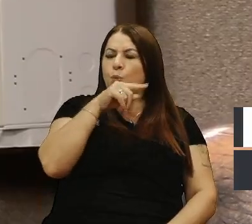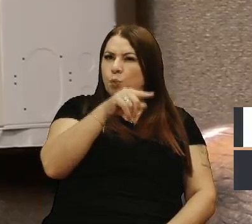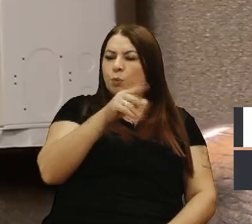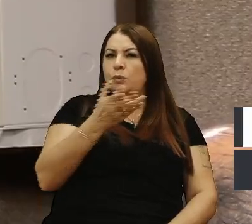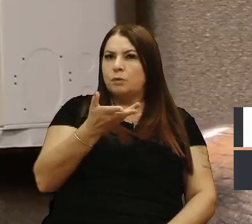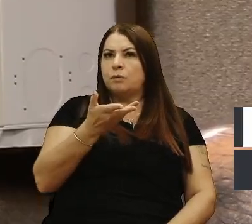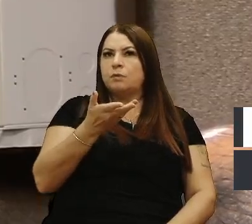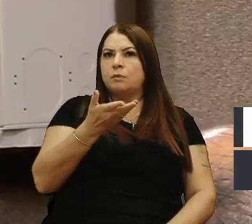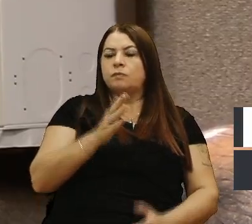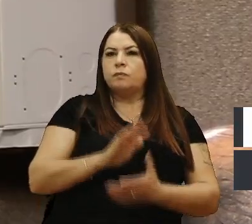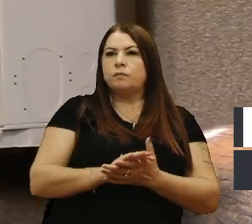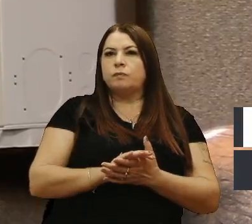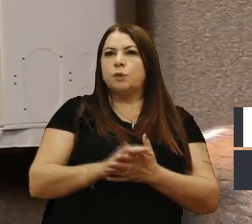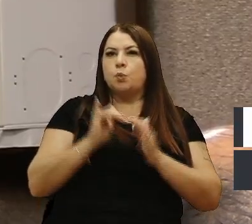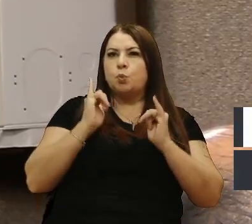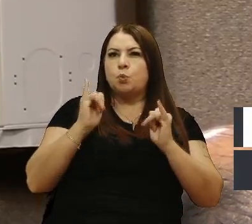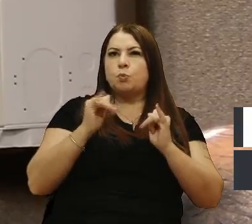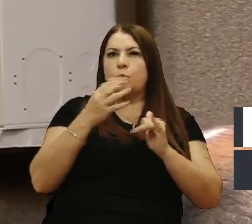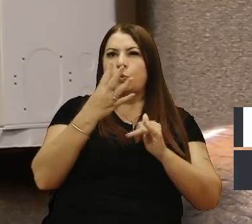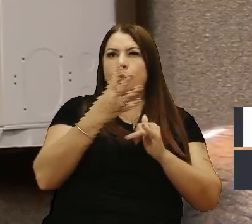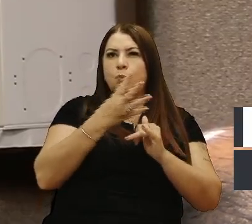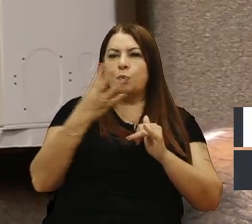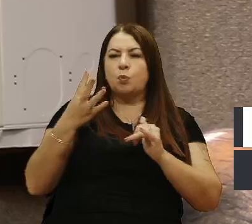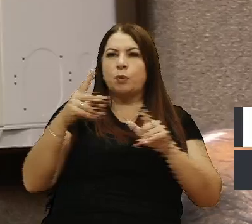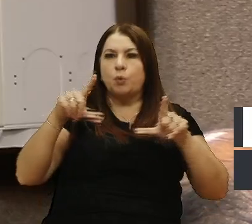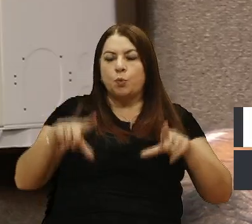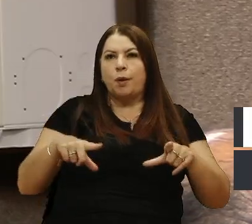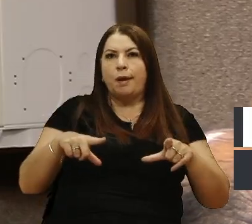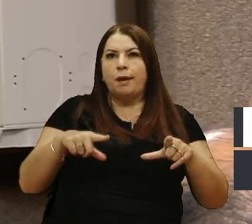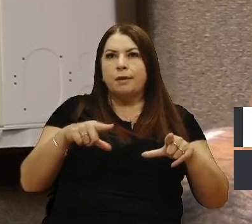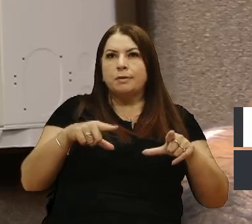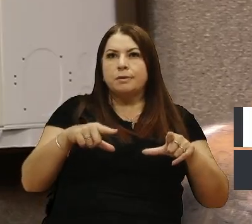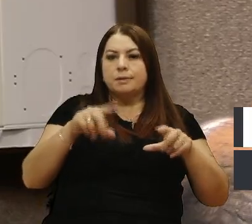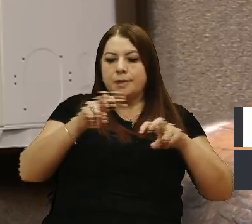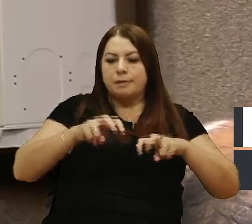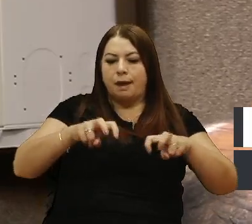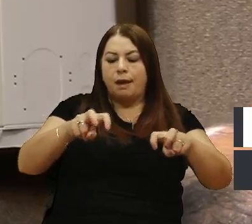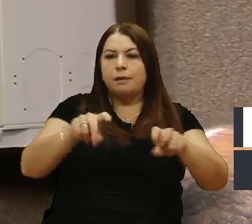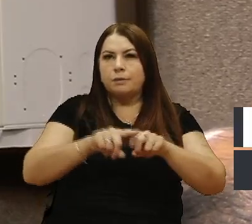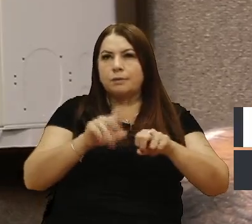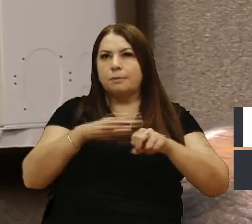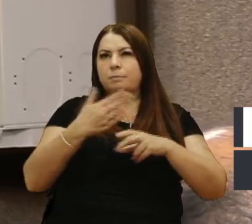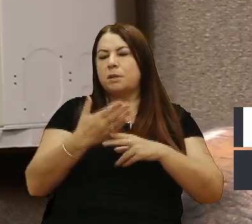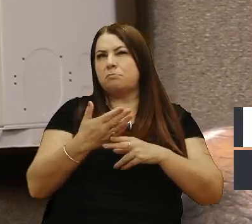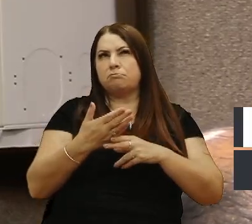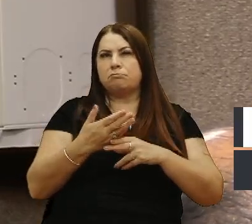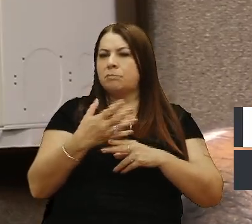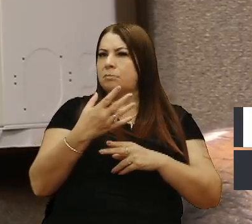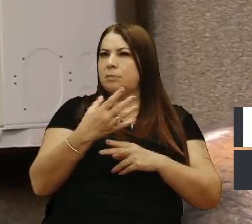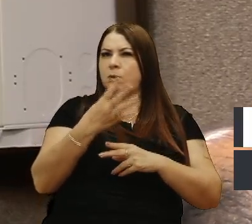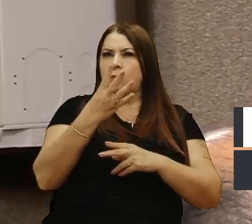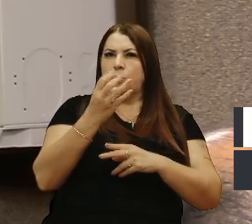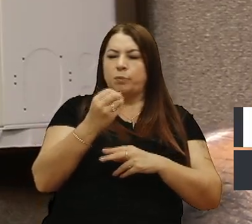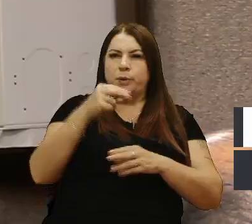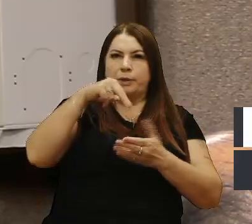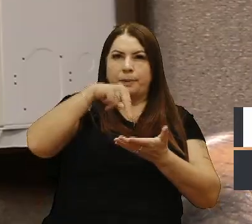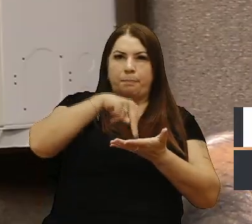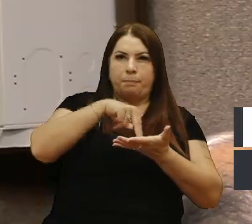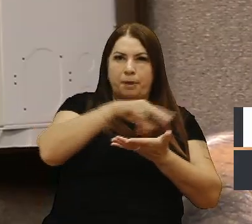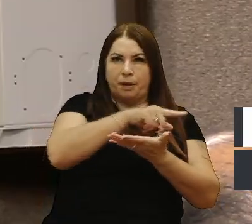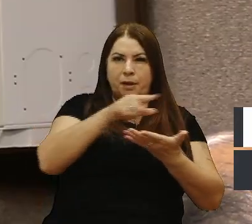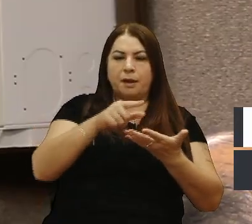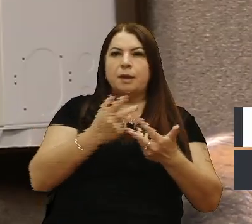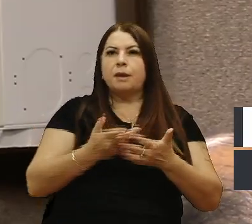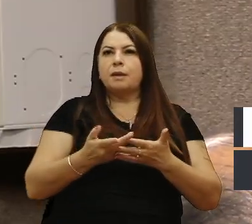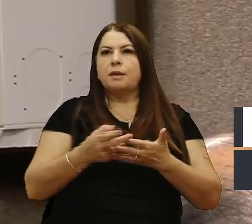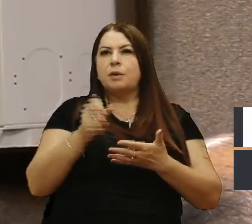de um ônibus com 44 lugares sentados e mais, acho que cabe mais uns 40 em pé, tinha questão